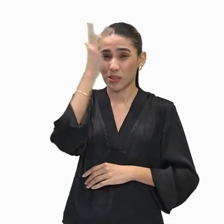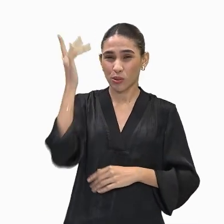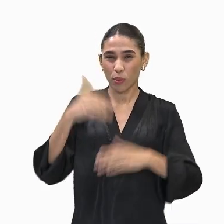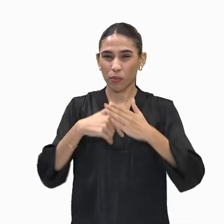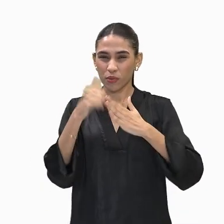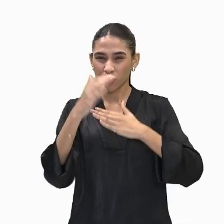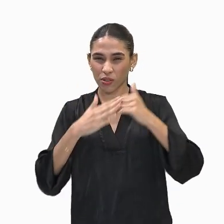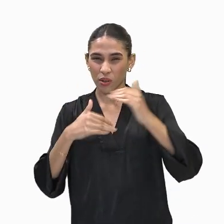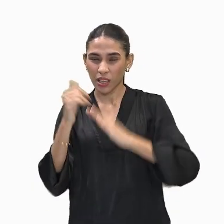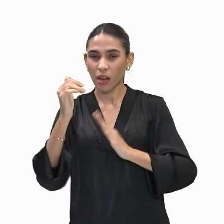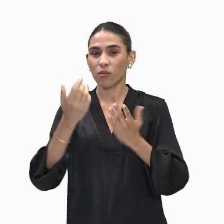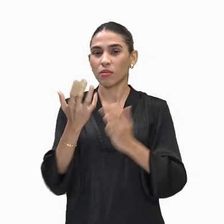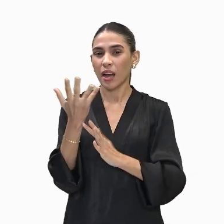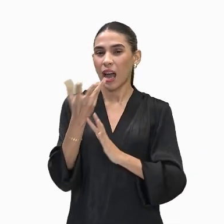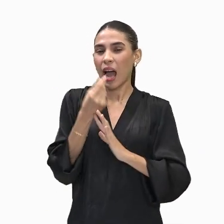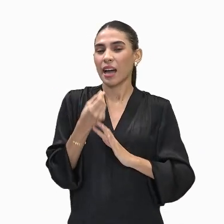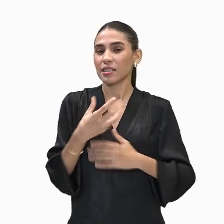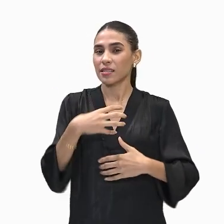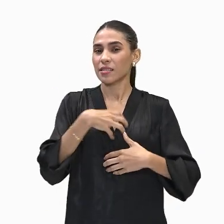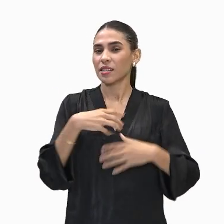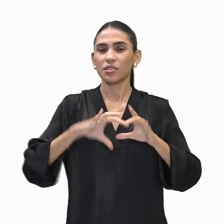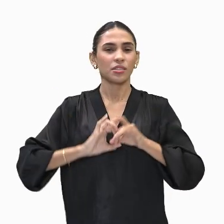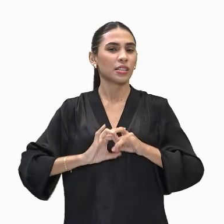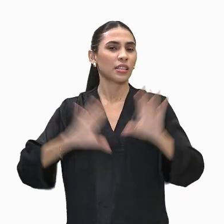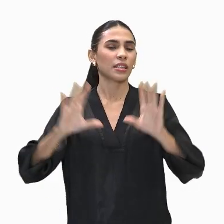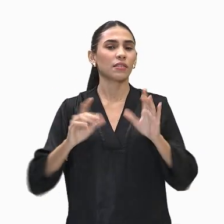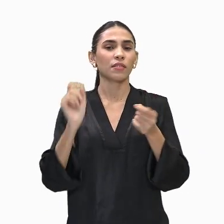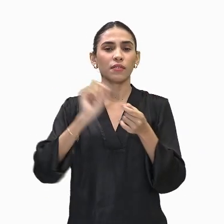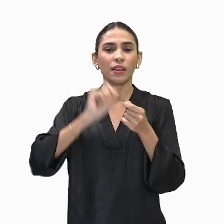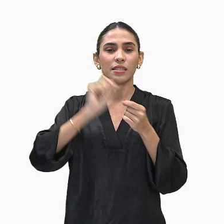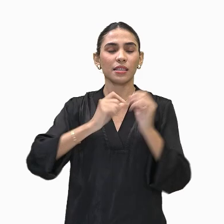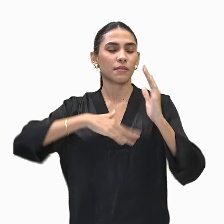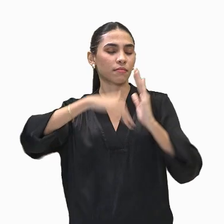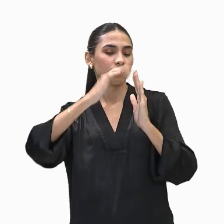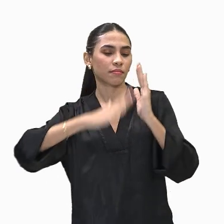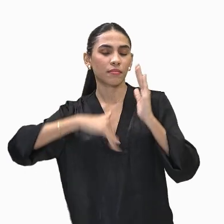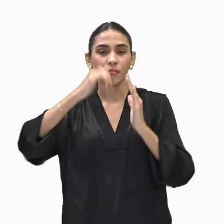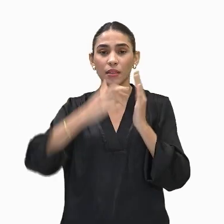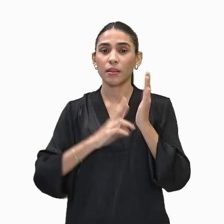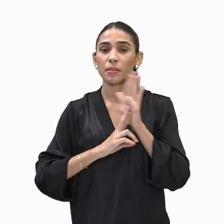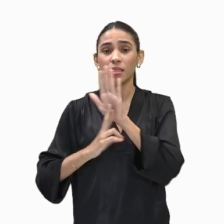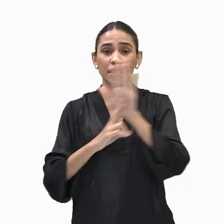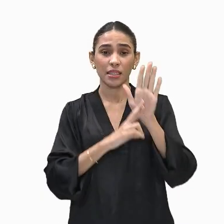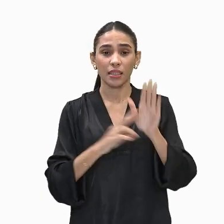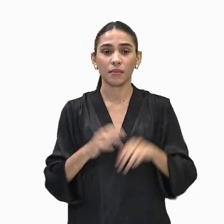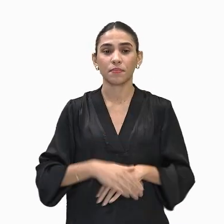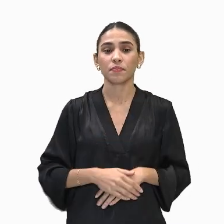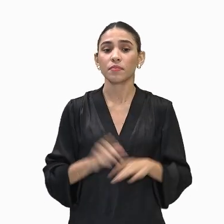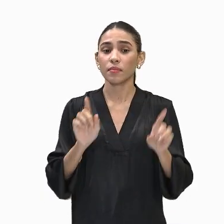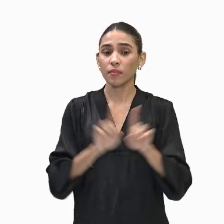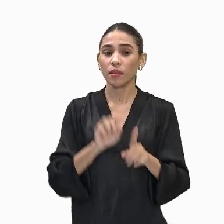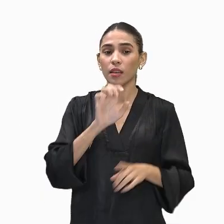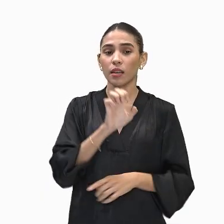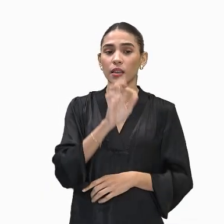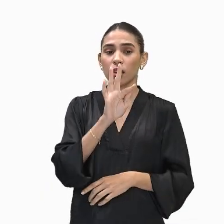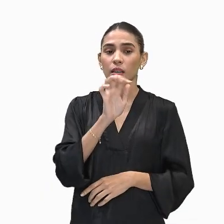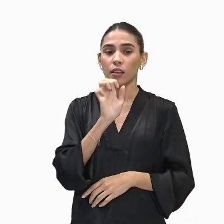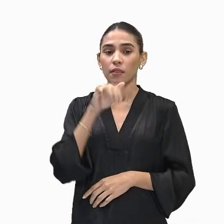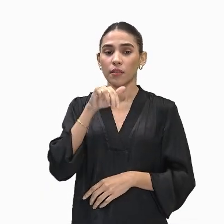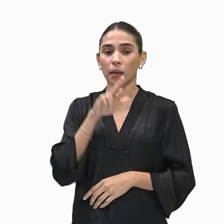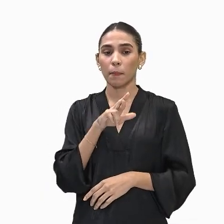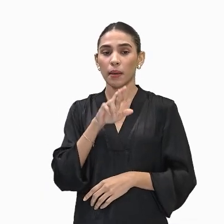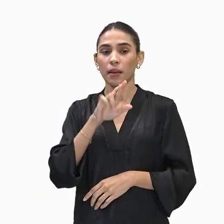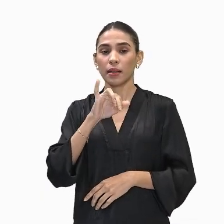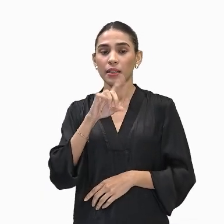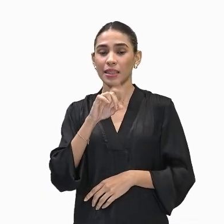livre para fazer a sua obra, para representar a sua obra. Efemeridade da arte. Ele já não